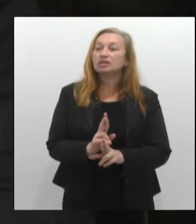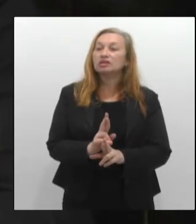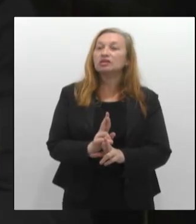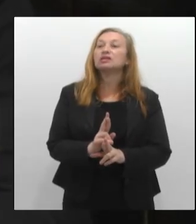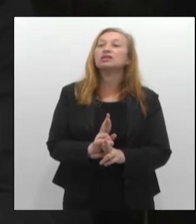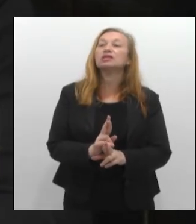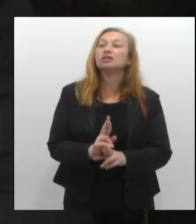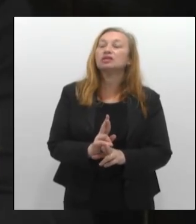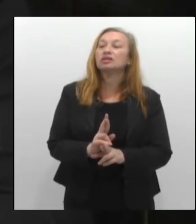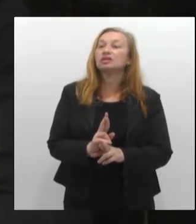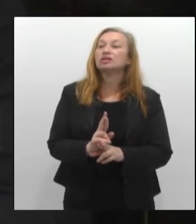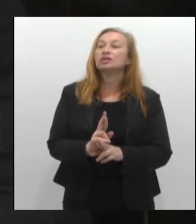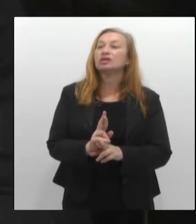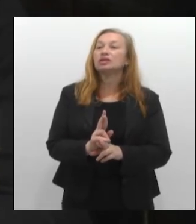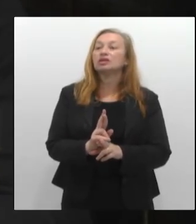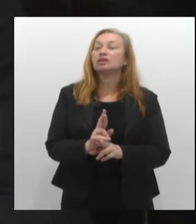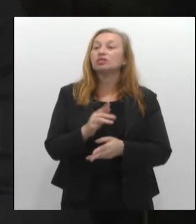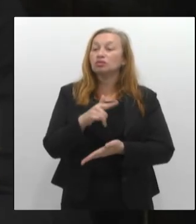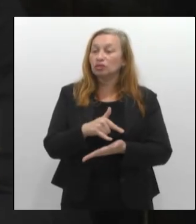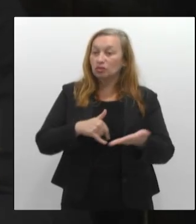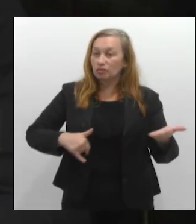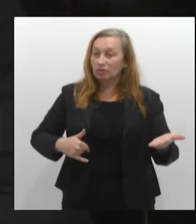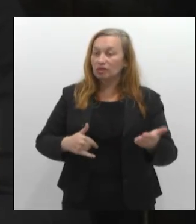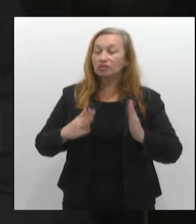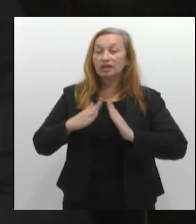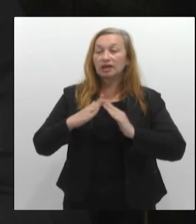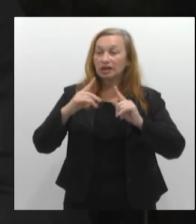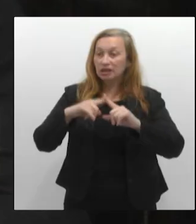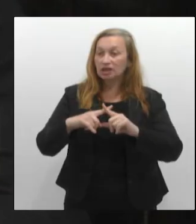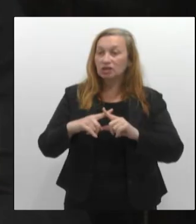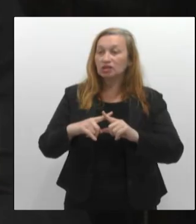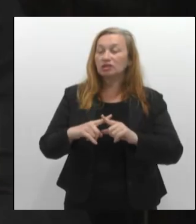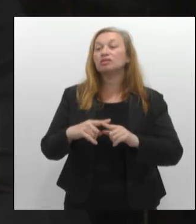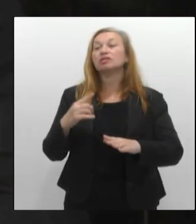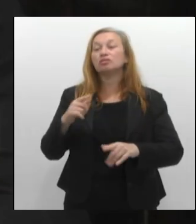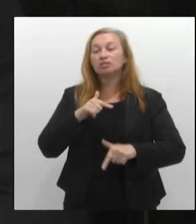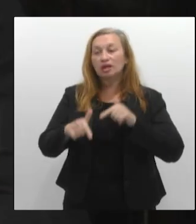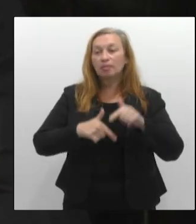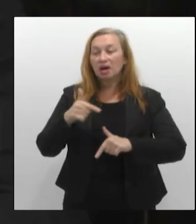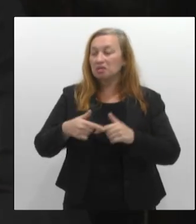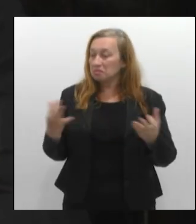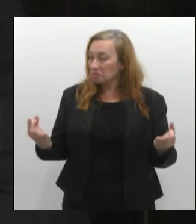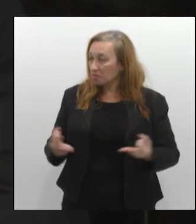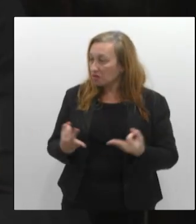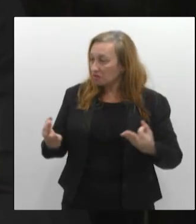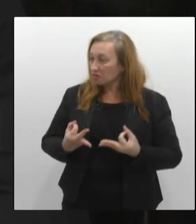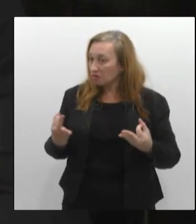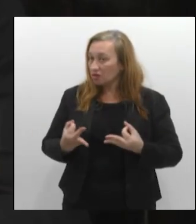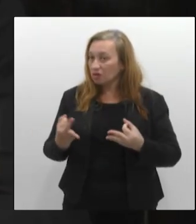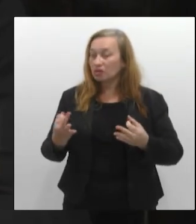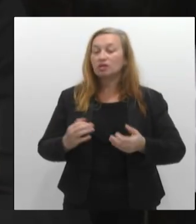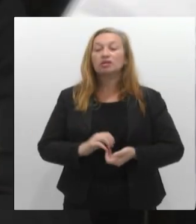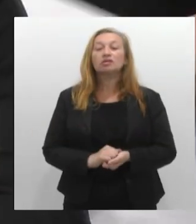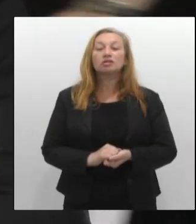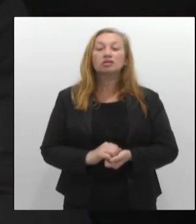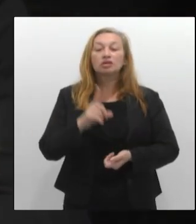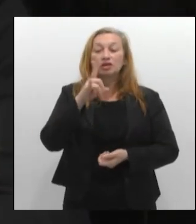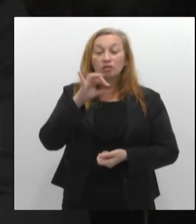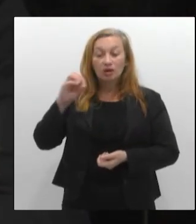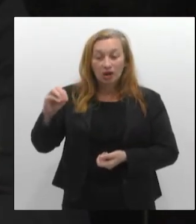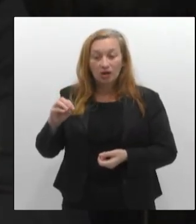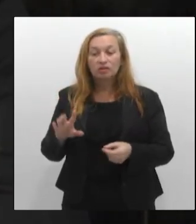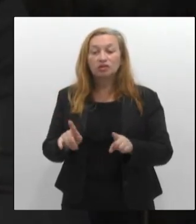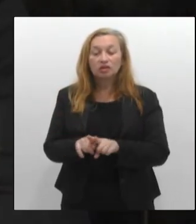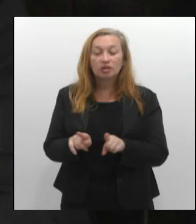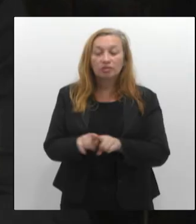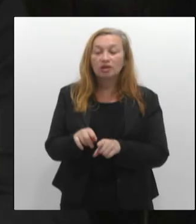referencial por arquivo arquidiocesano, portanto um belo e importante trabalho ao cônego Cláudio e além do